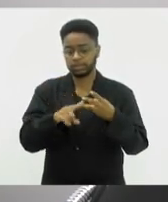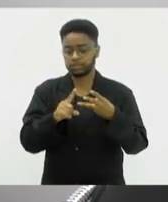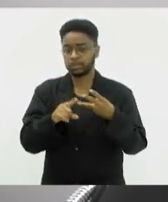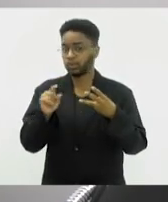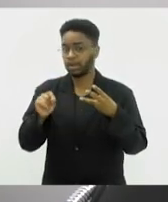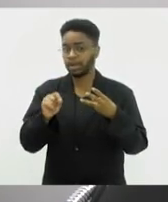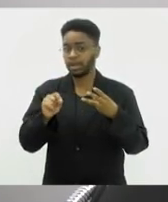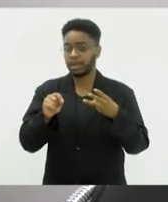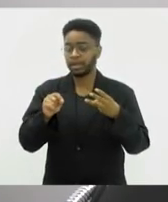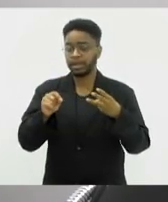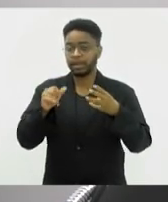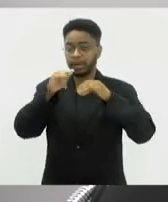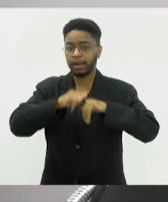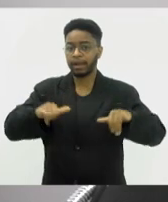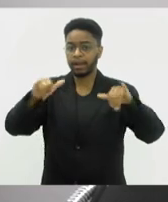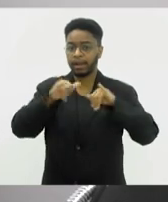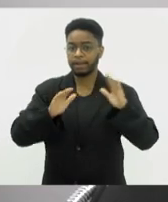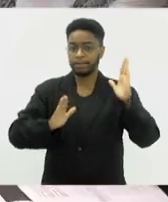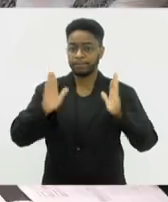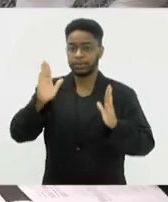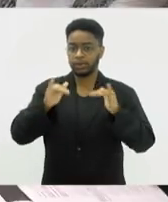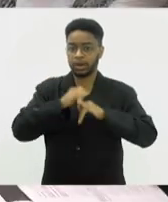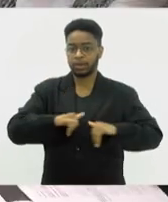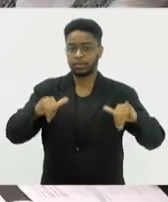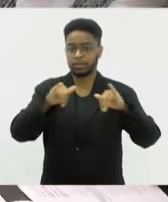campanha. Veja, mais um.